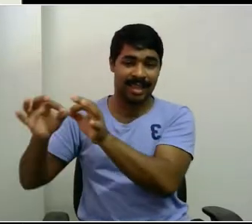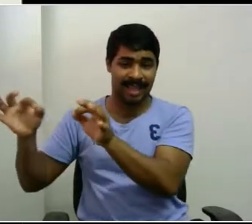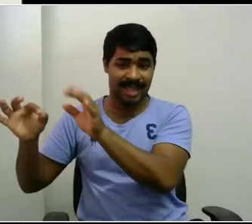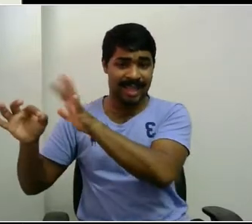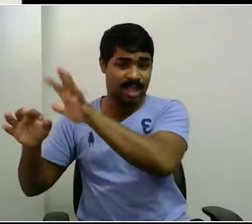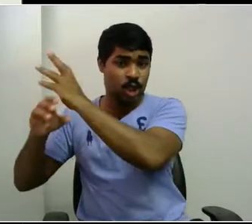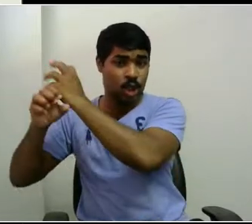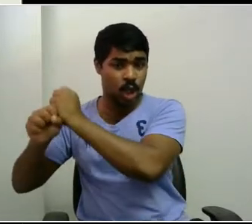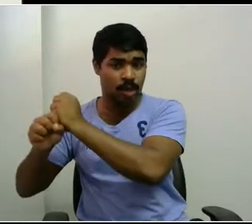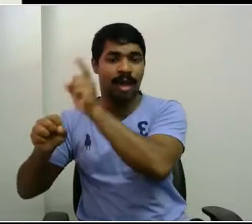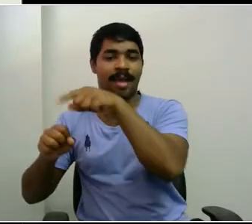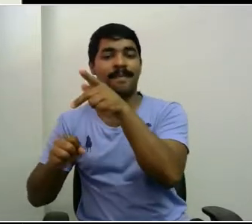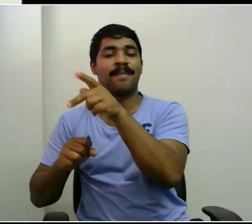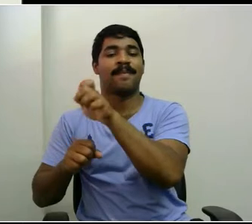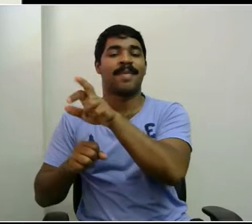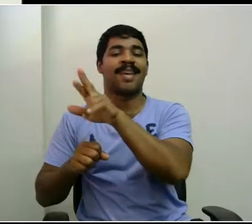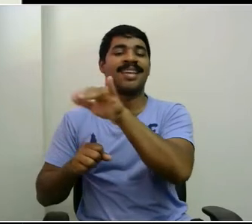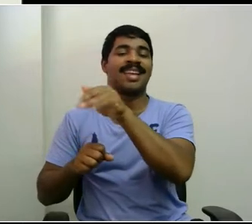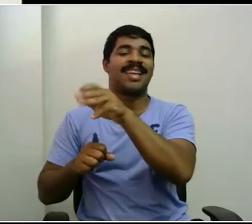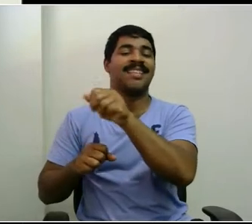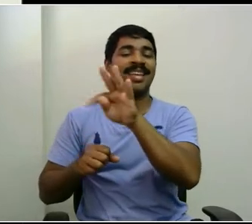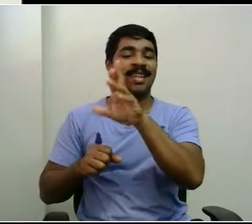Eu vou chamar aqui assim de perímetro do triângulo, tá?